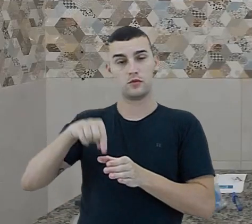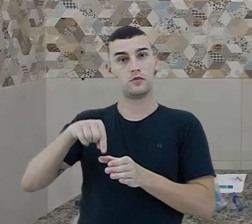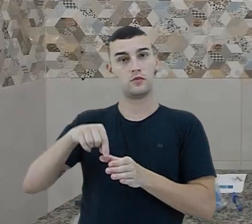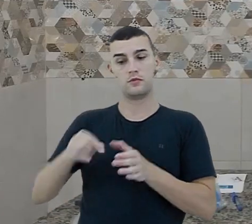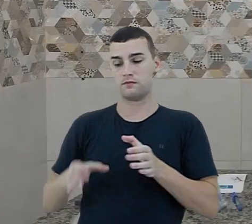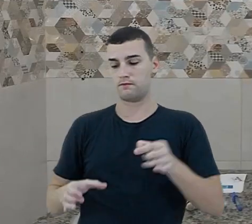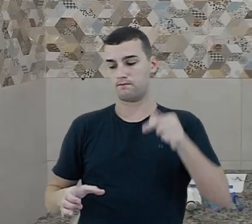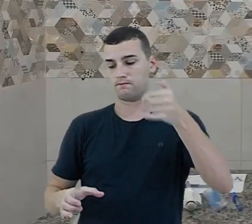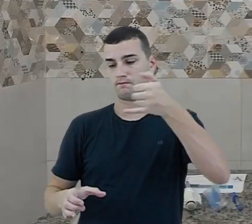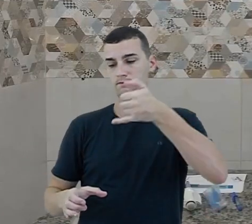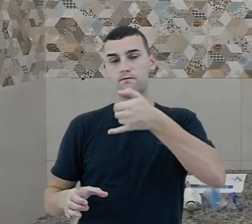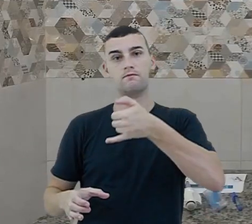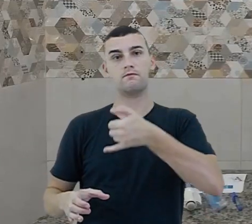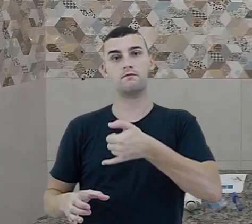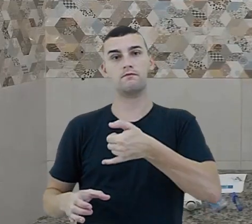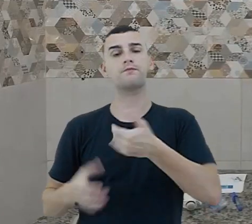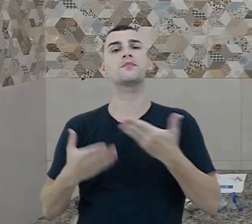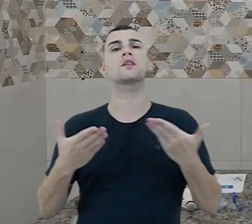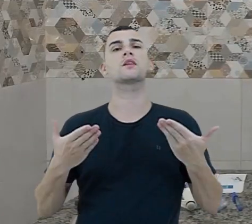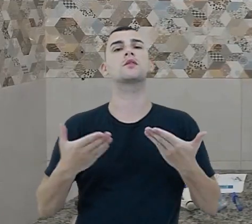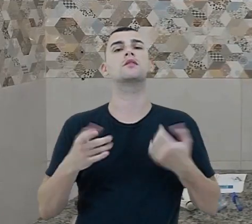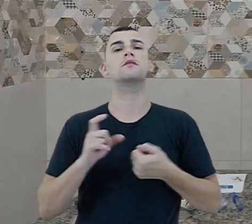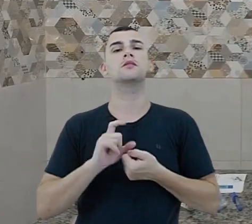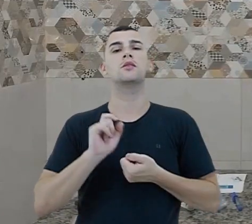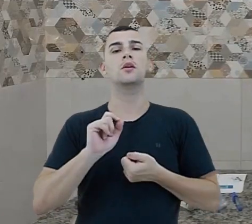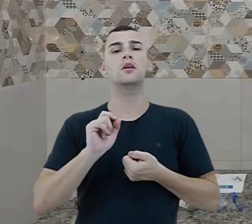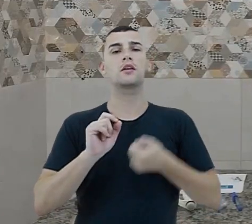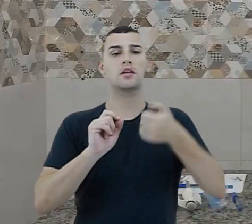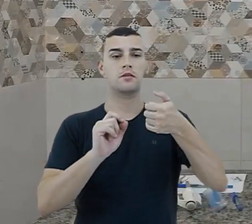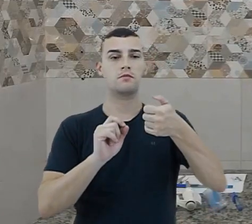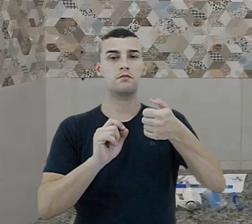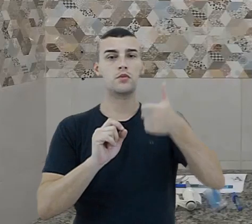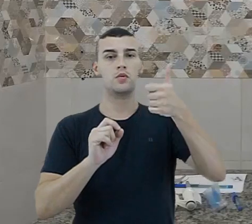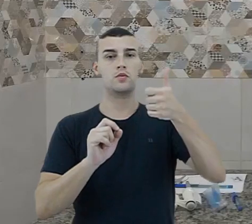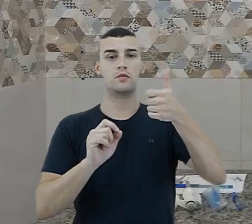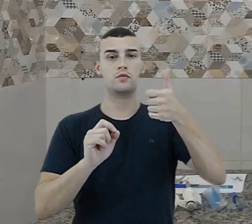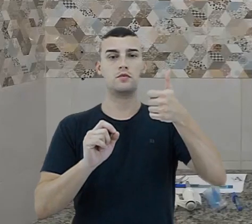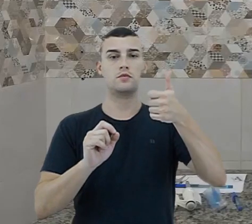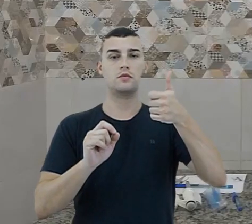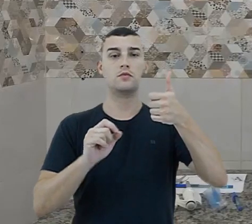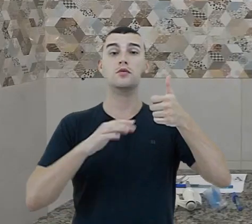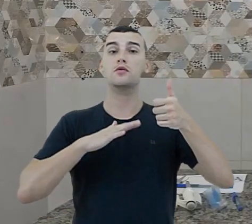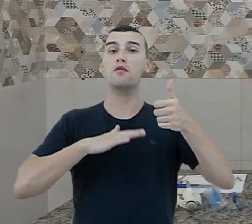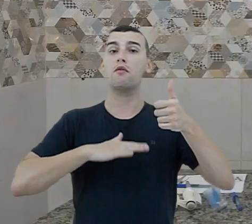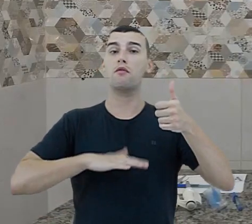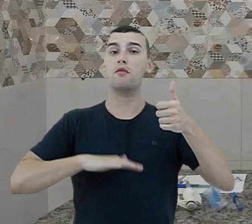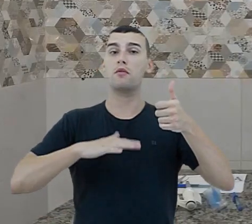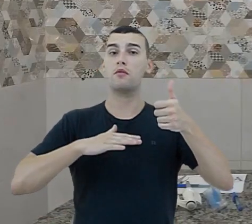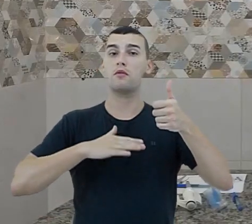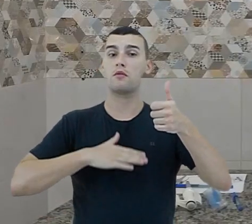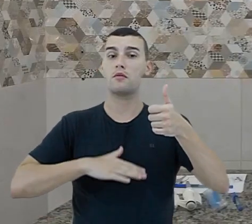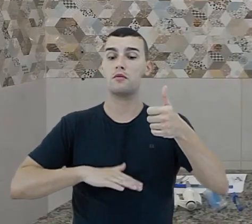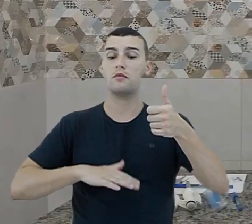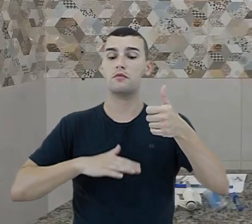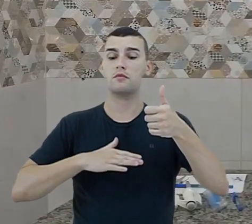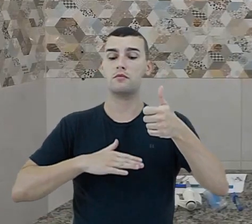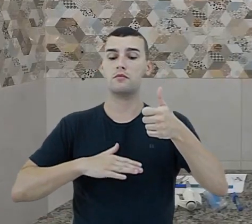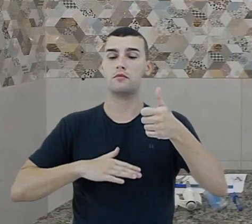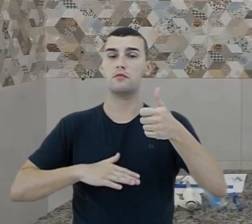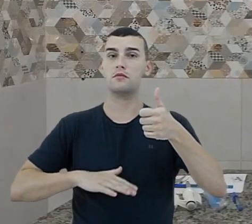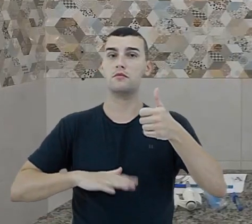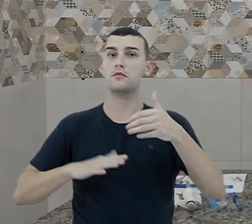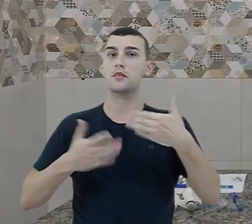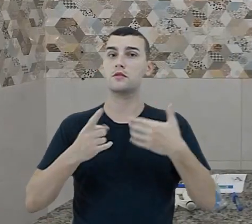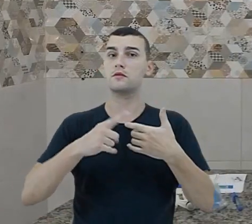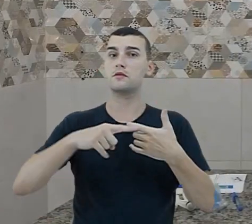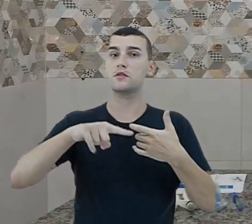preferência no centro dessa solução, e vou agora soltar esse pistão